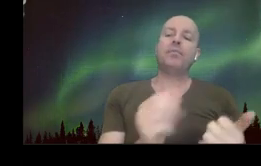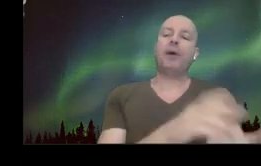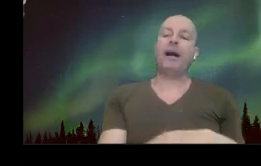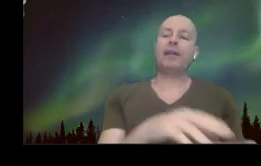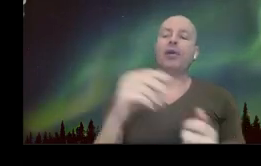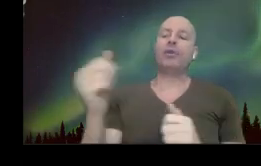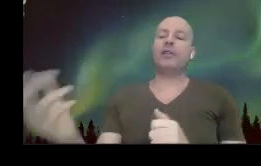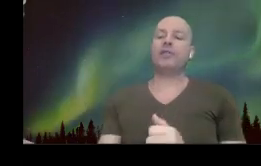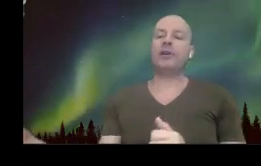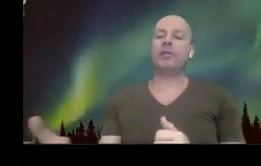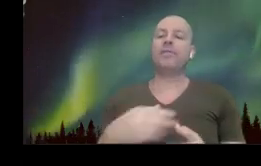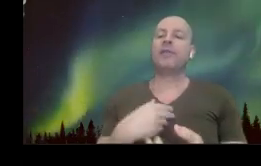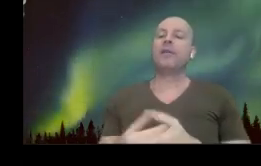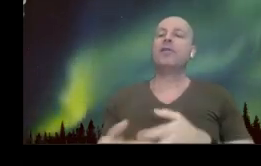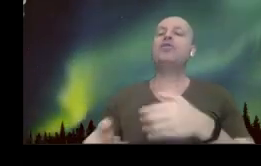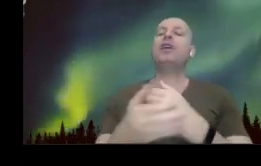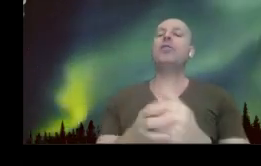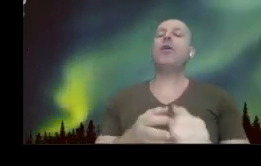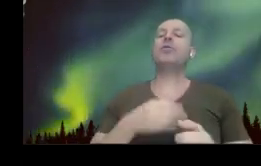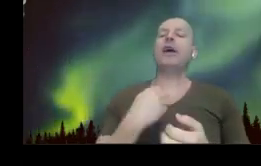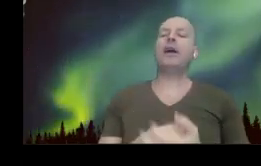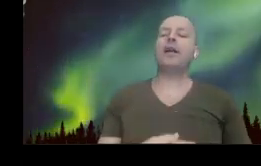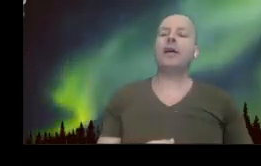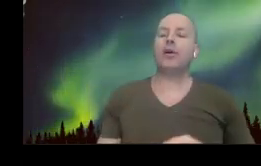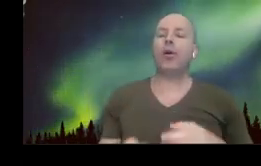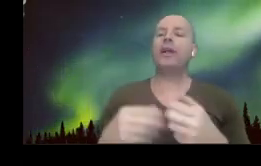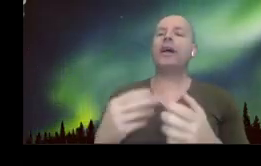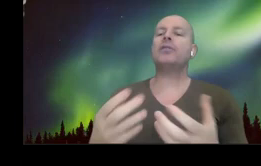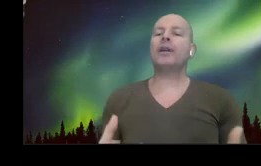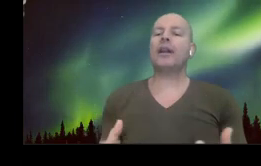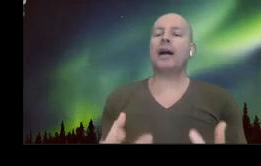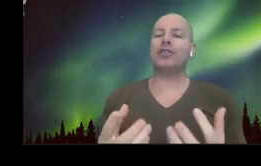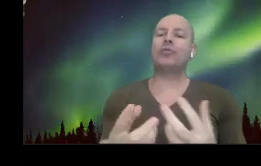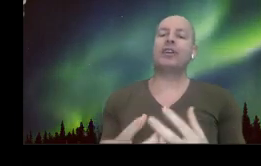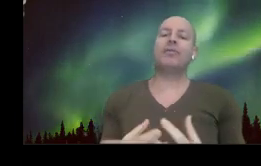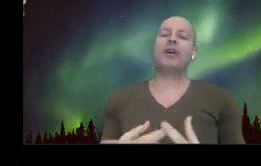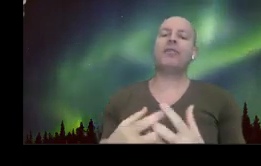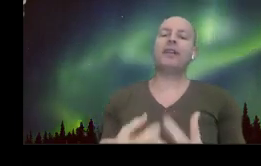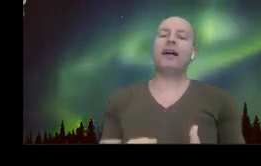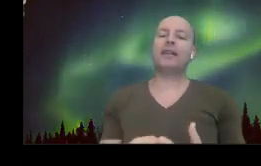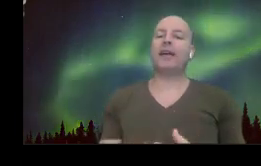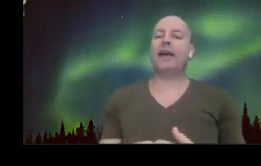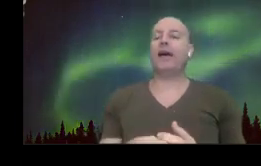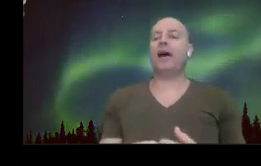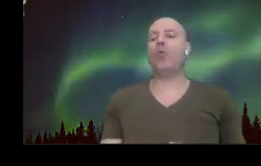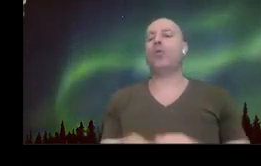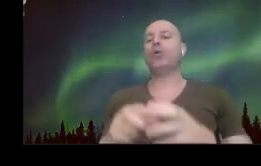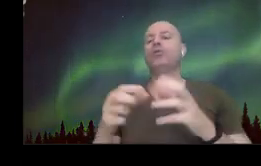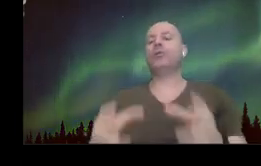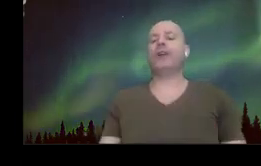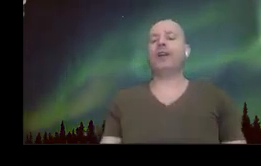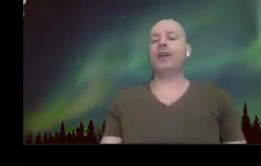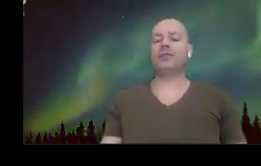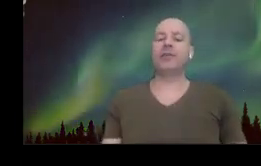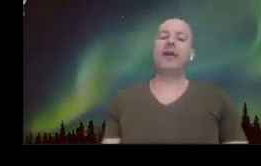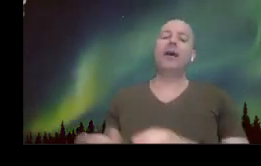denominação parque ou estação não tinha qualquer obrigatoriedade, não significava nada, era ao